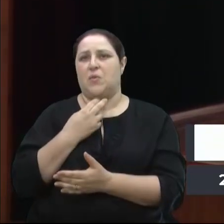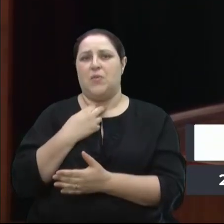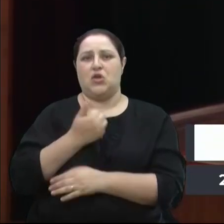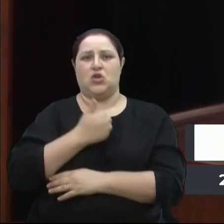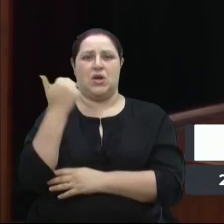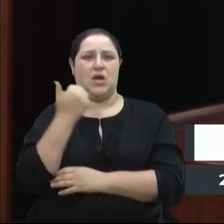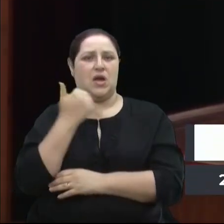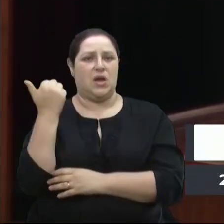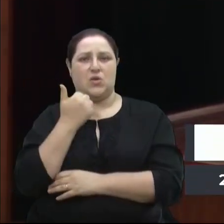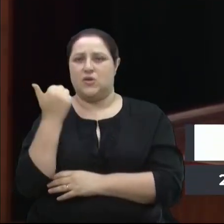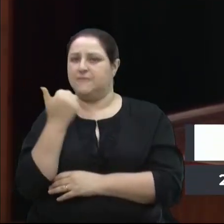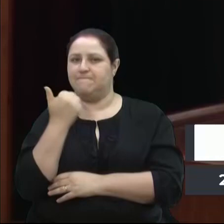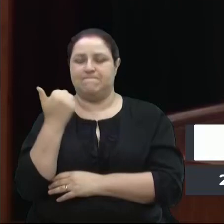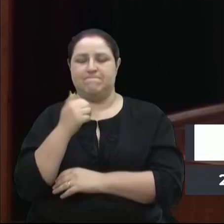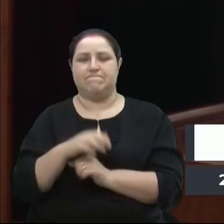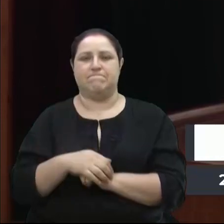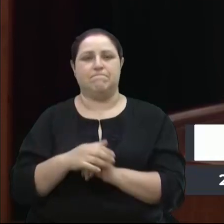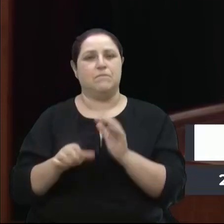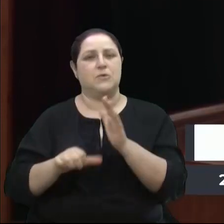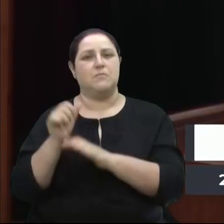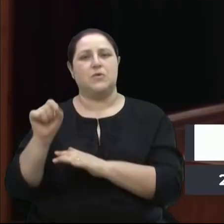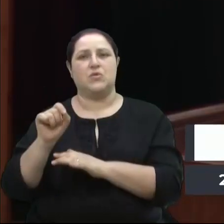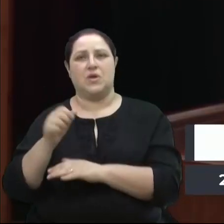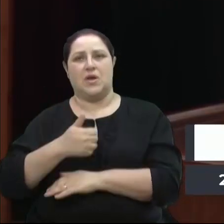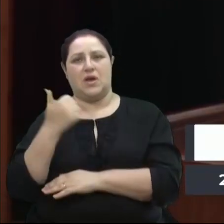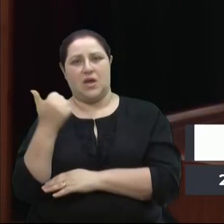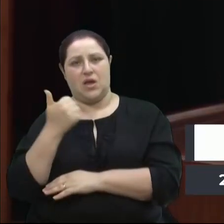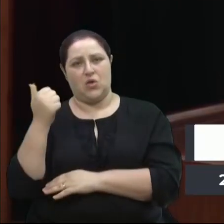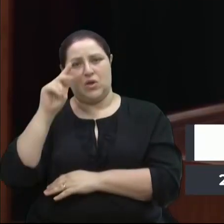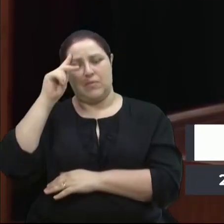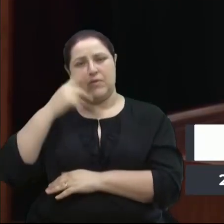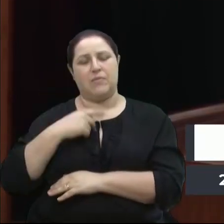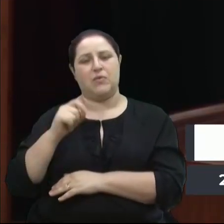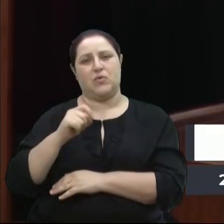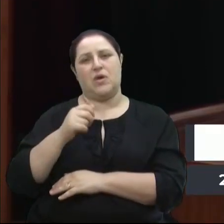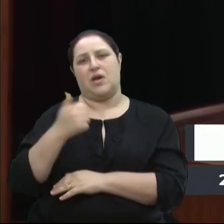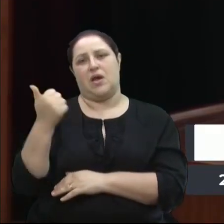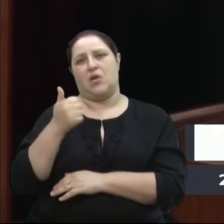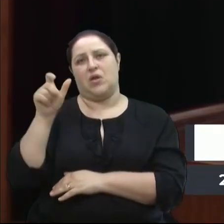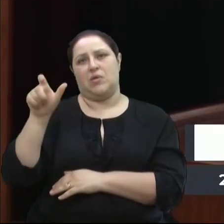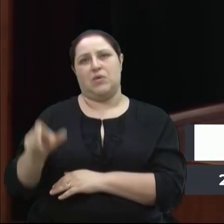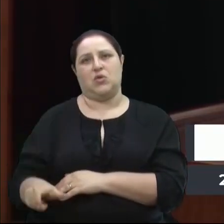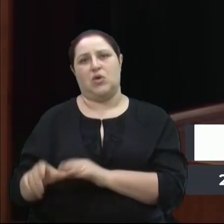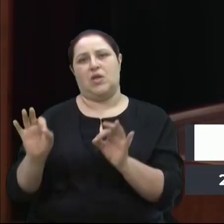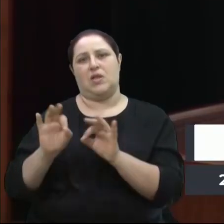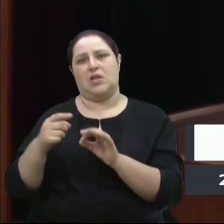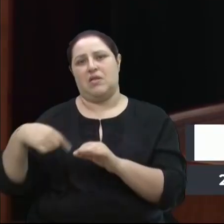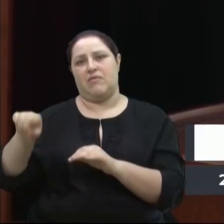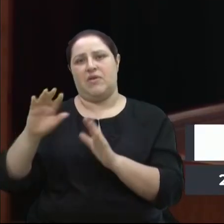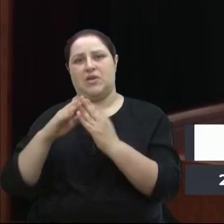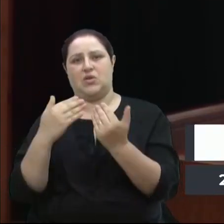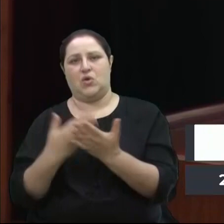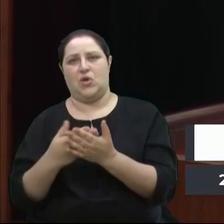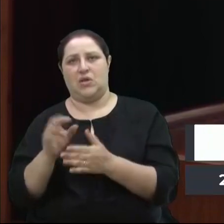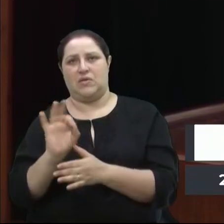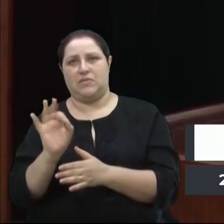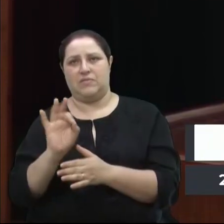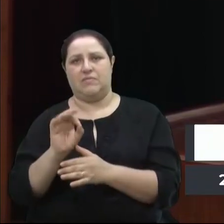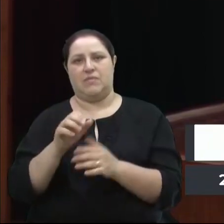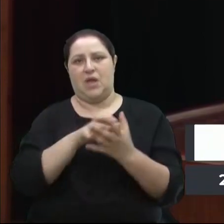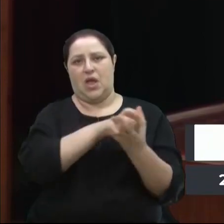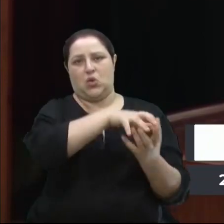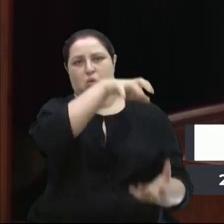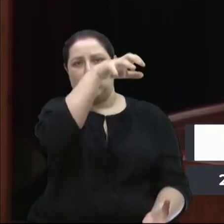carona. Bom, em primeiro lugar, para mim, carona, a gente dá para uma pessoa que não está indo para a escola. Para um